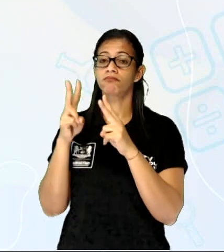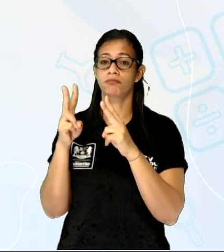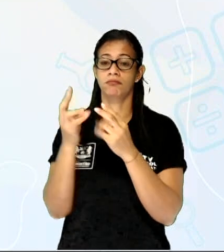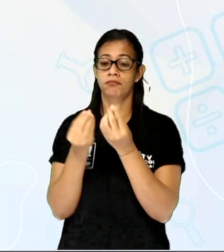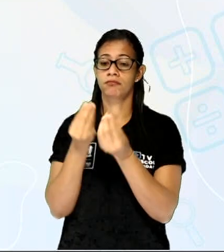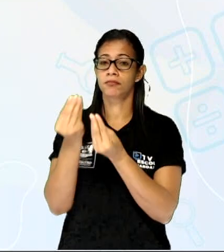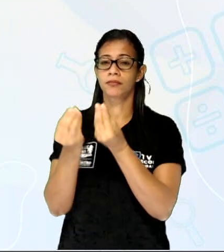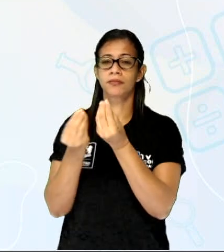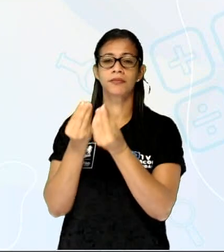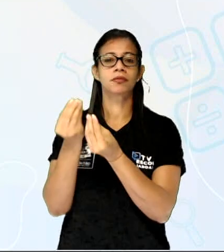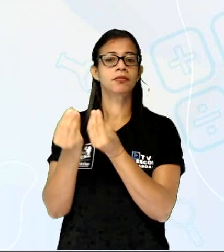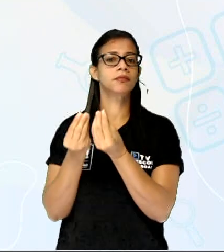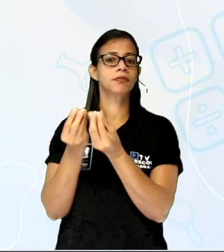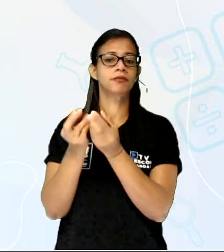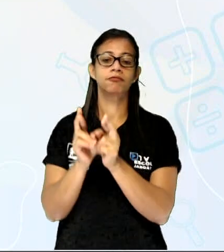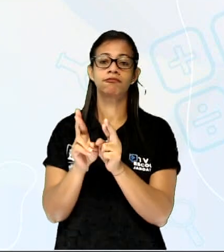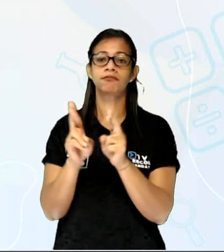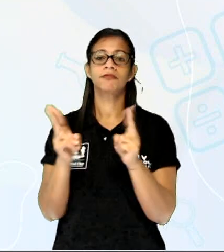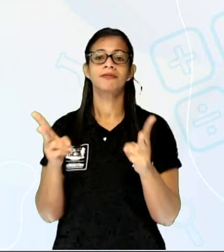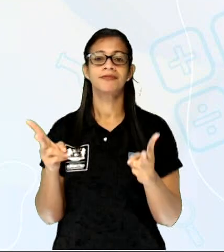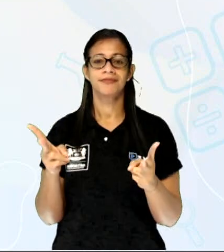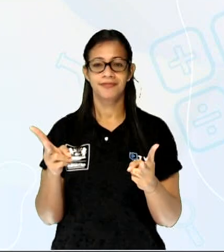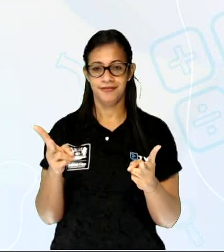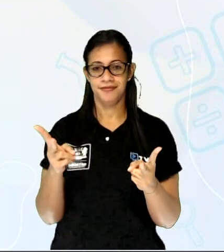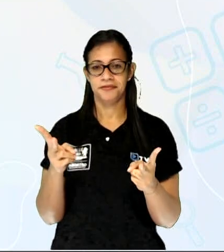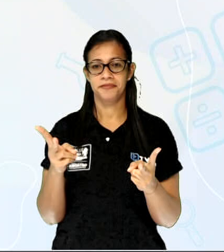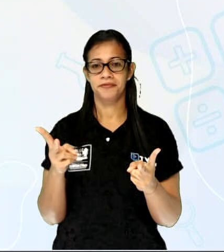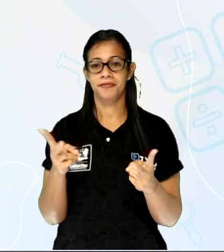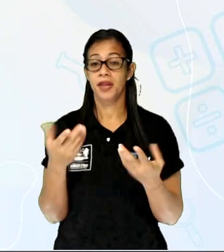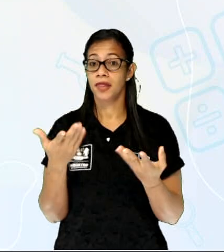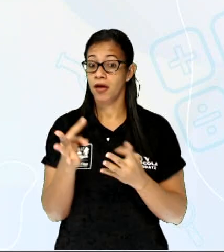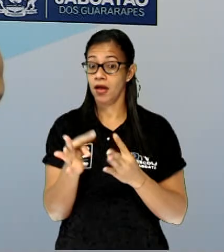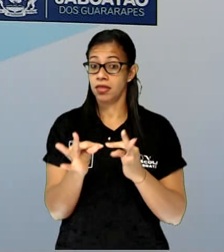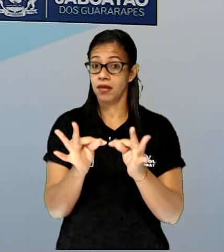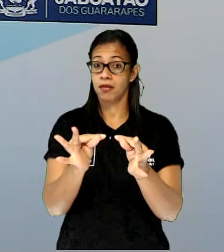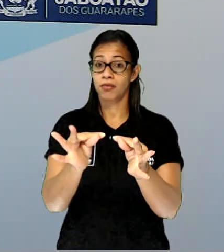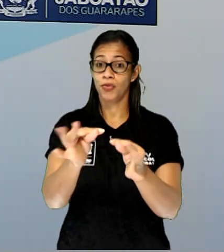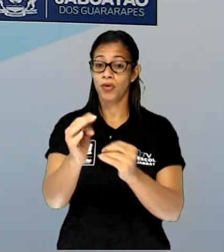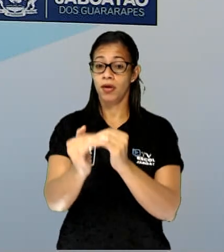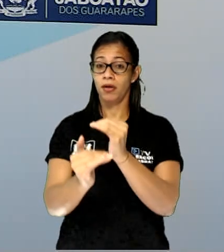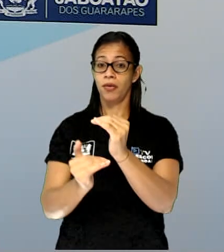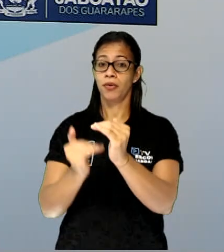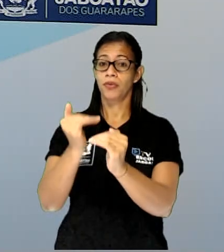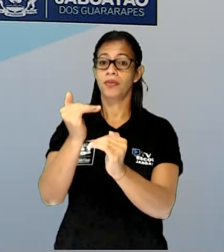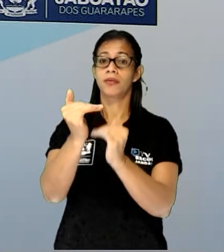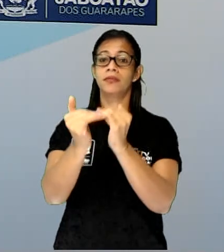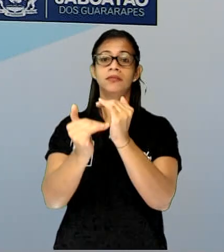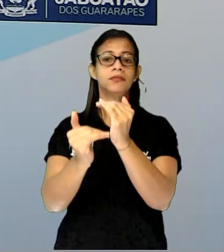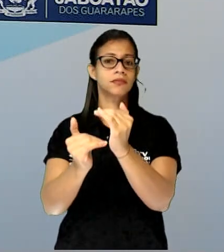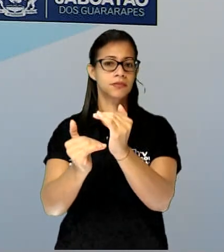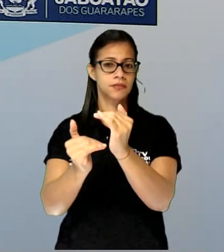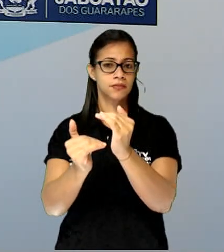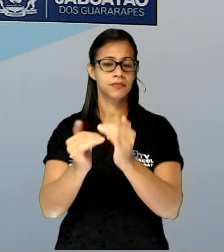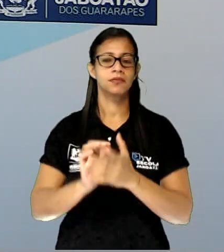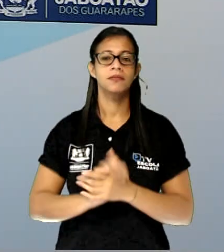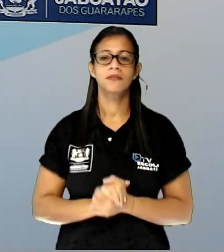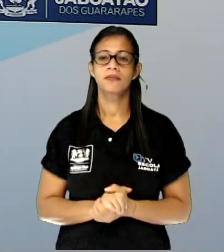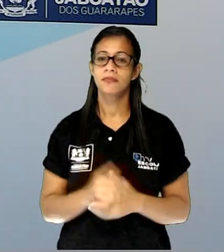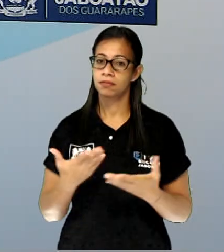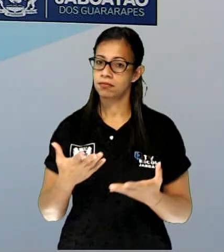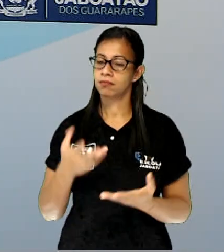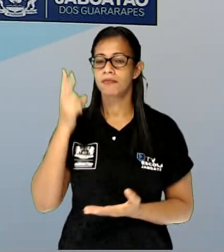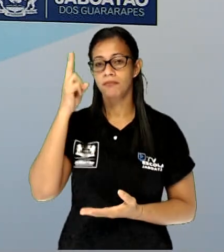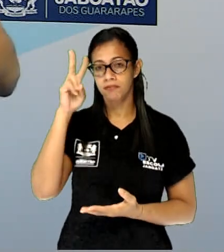agora já são outros instrumentos. Olha a tecnologia evoluindo, né? Então, lembrem sempre